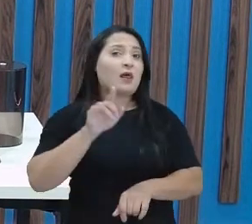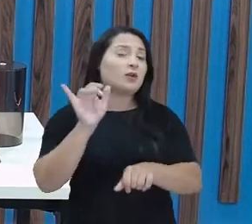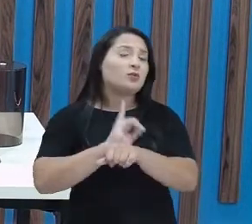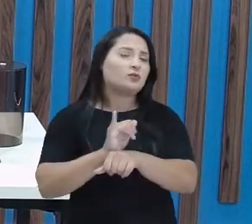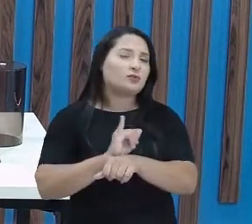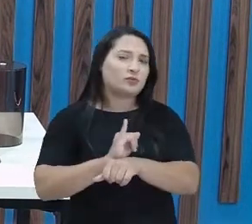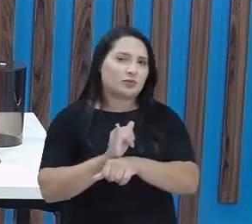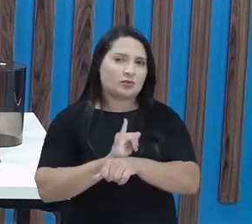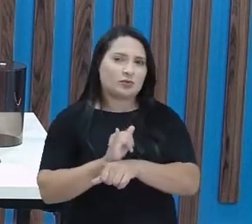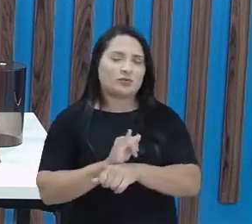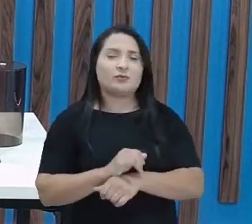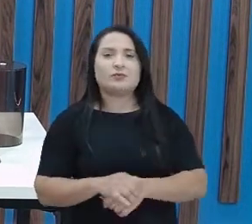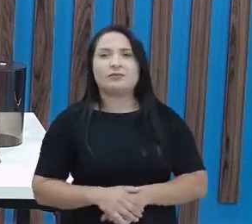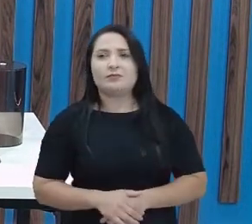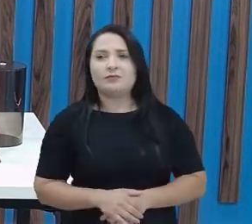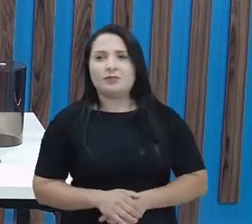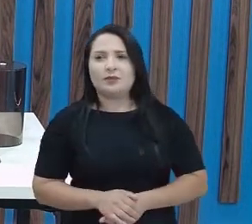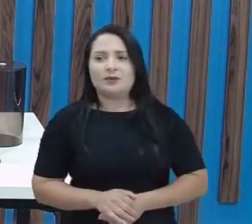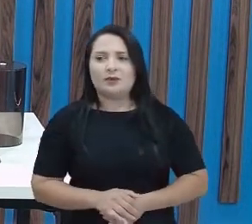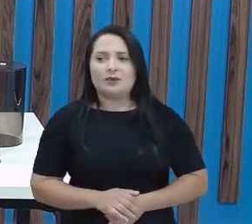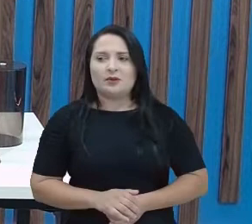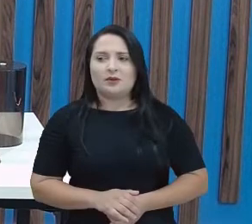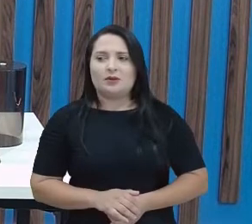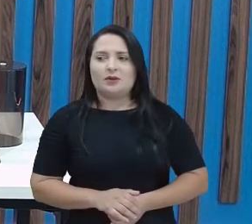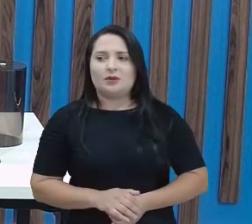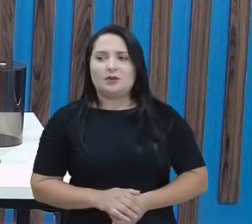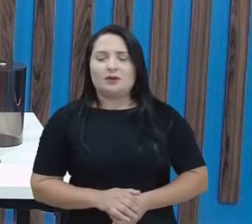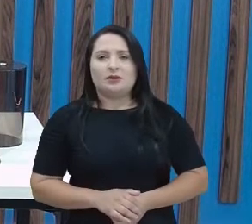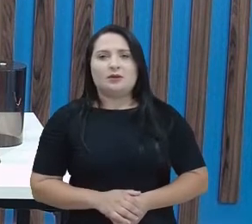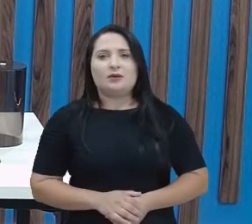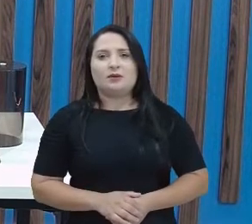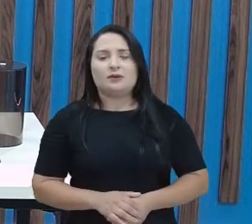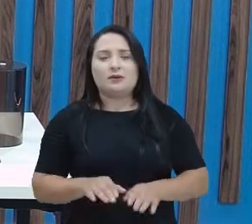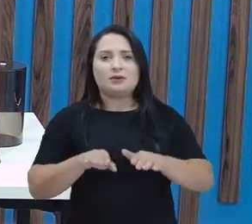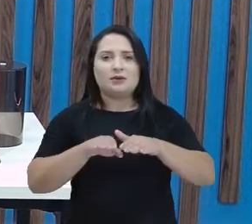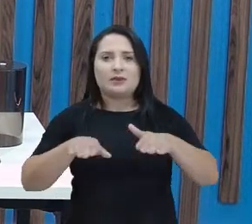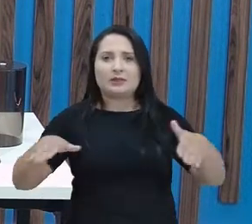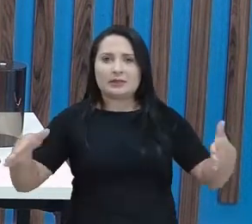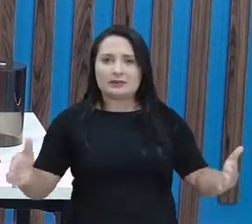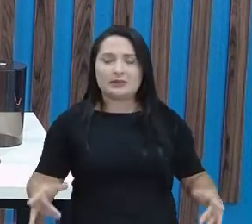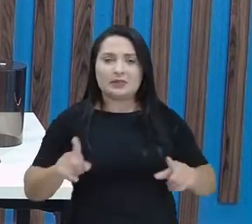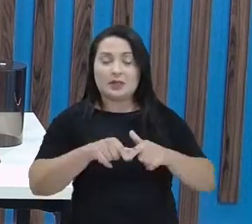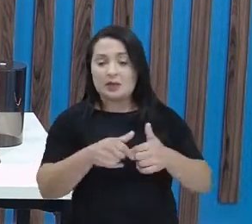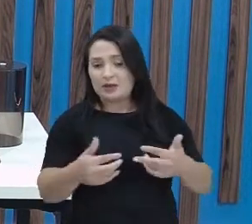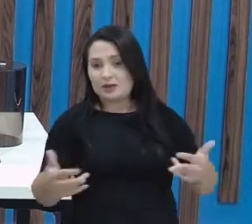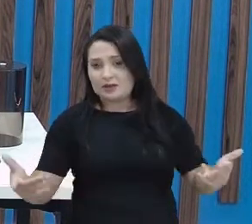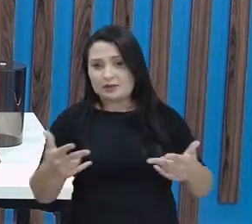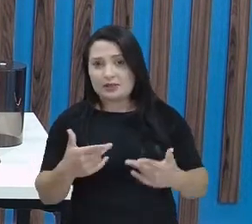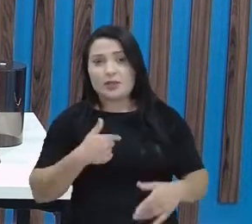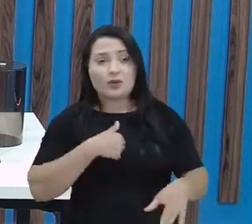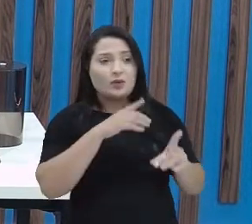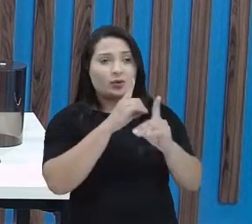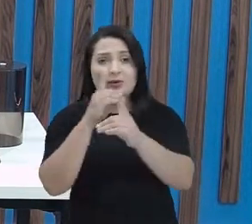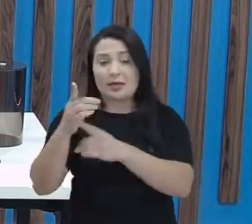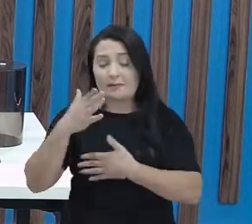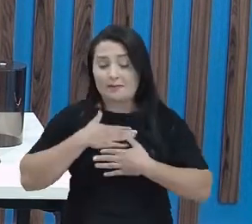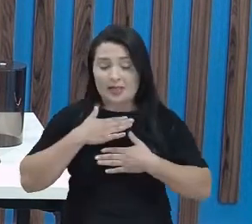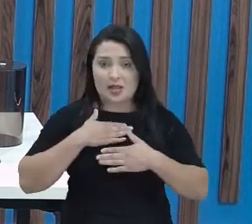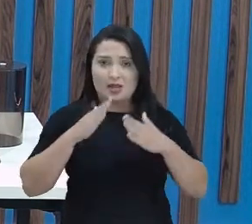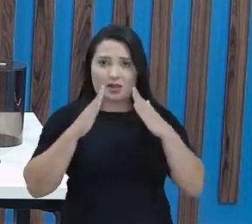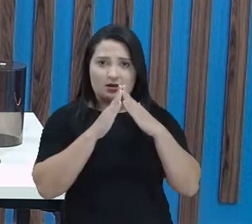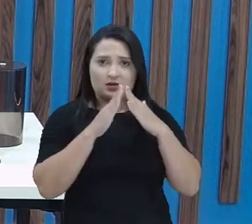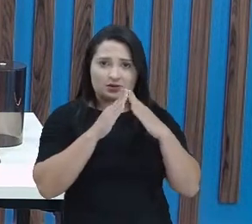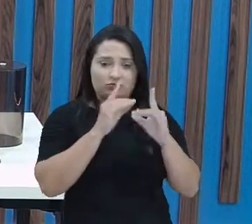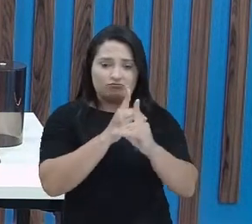forem assistir a aula. Eu trouxe aqui, para a minha mesa, alguns objetos que eu encontrei na minha casa, tá? E